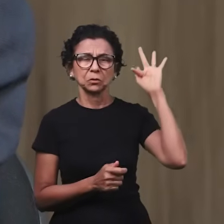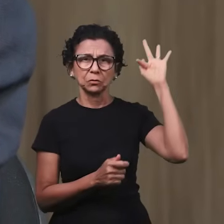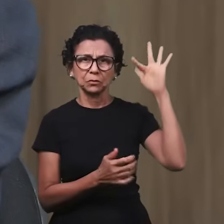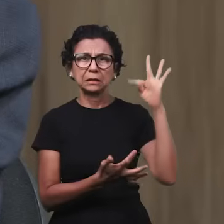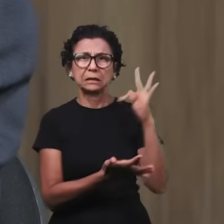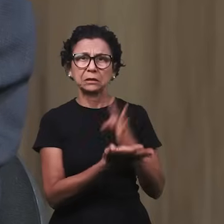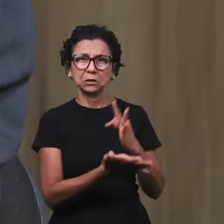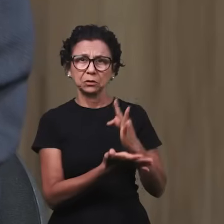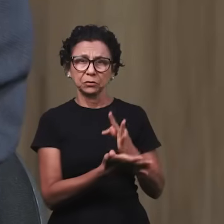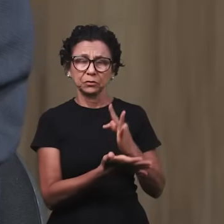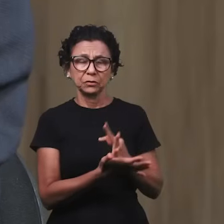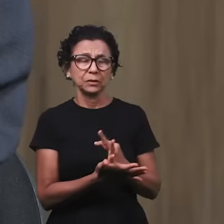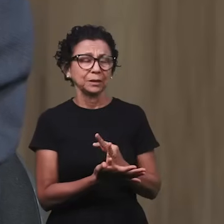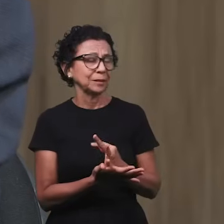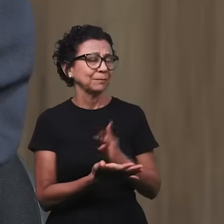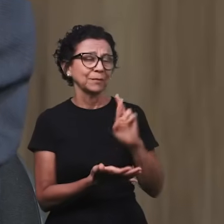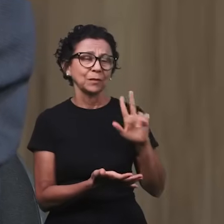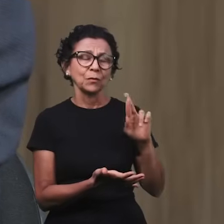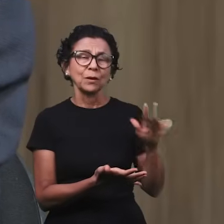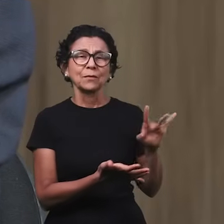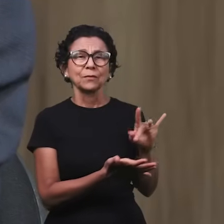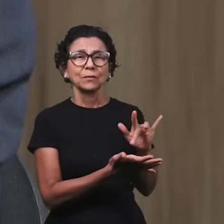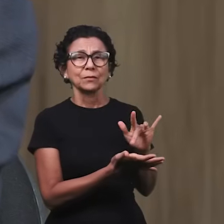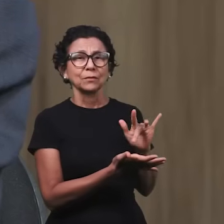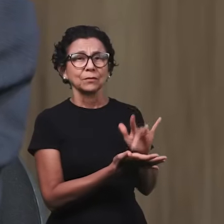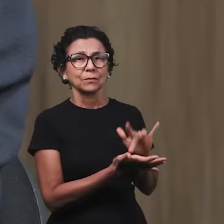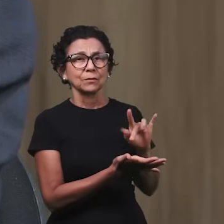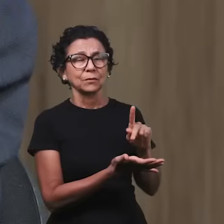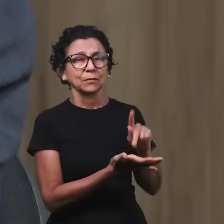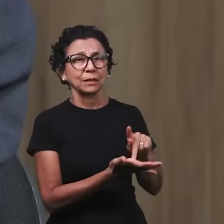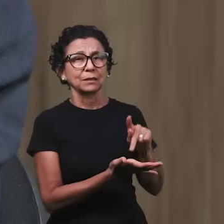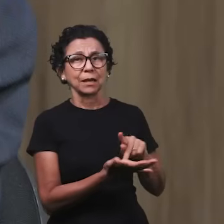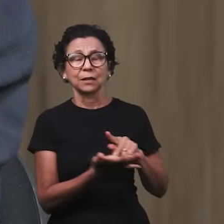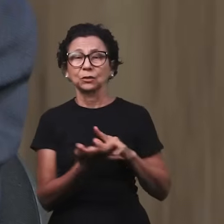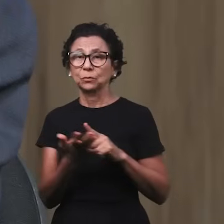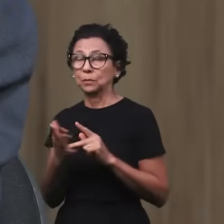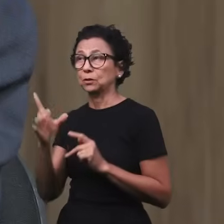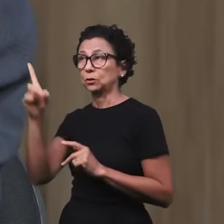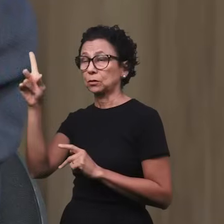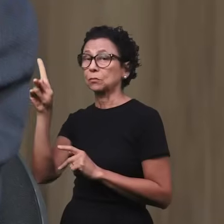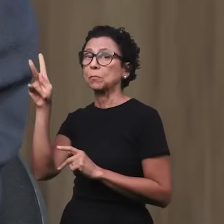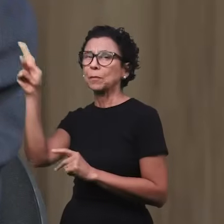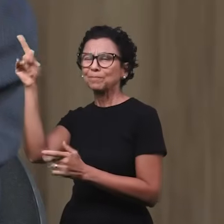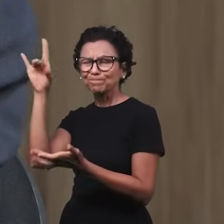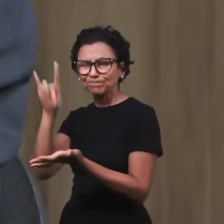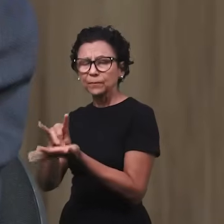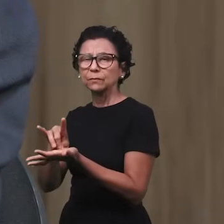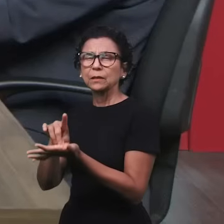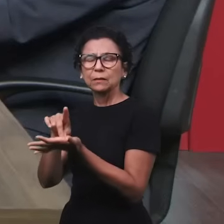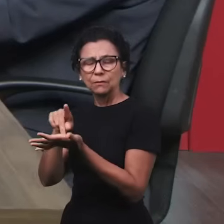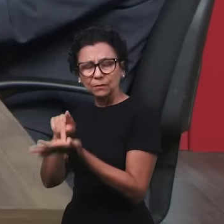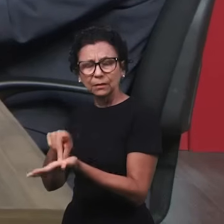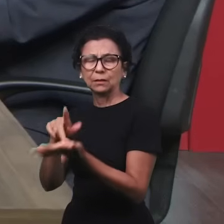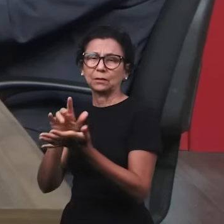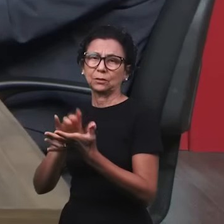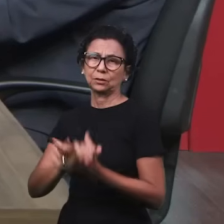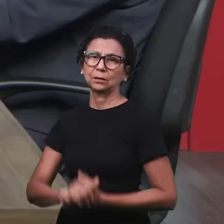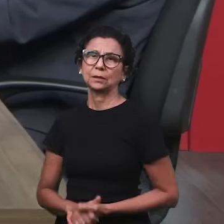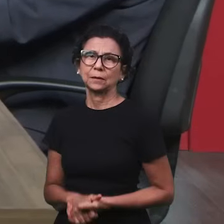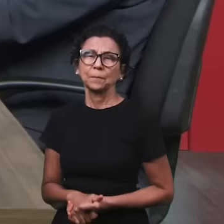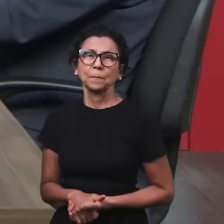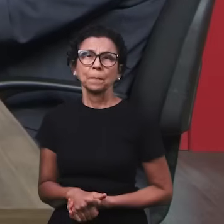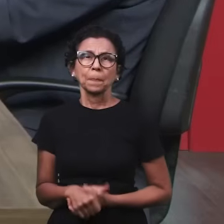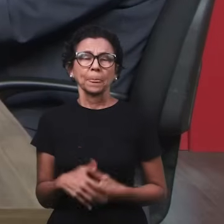não. Mas é a palavra do Pai, aquela que é genuína. E isso é importante porque quando Deus se revela, então,